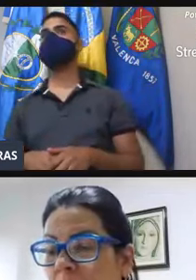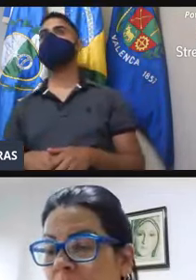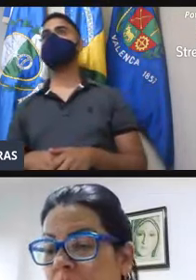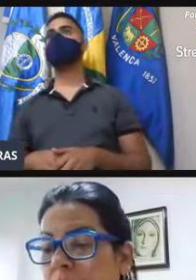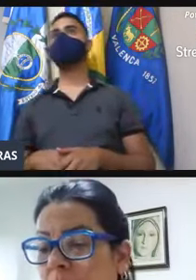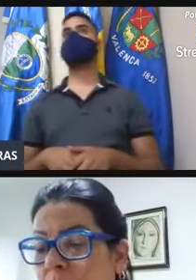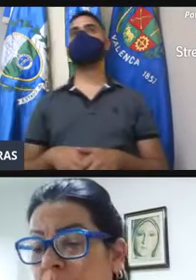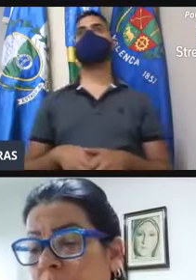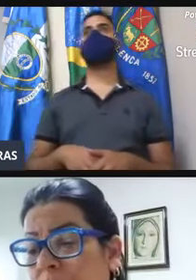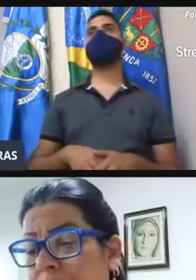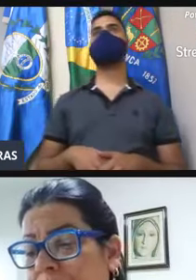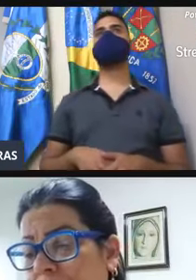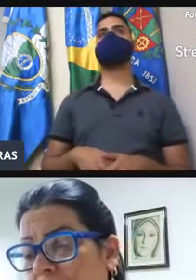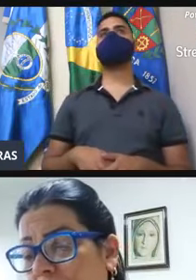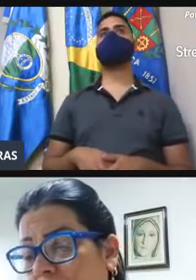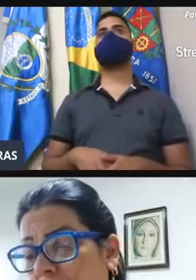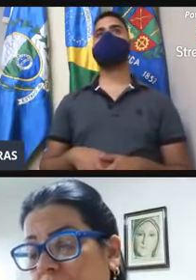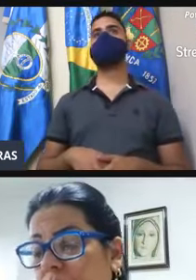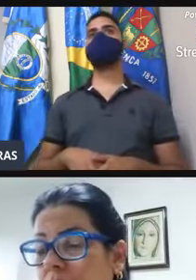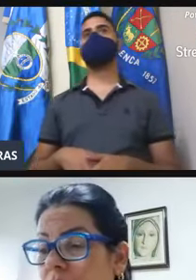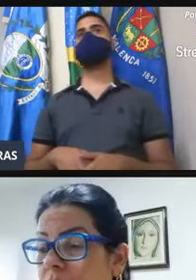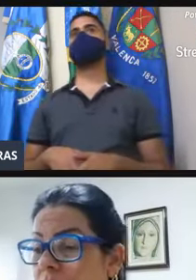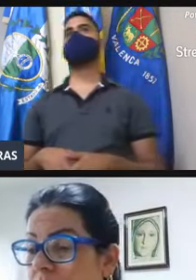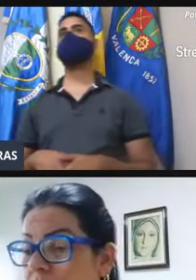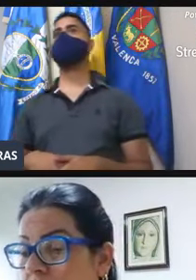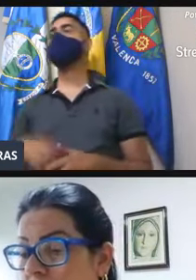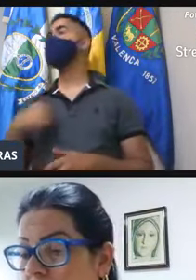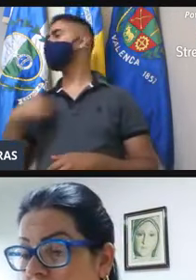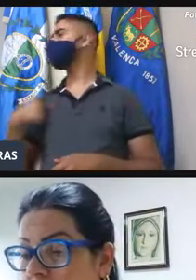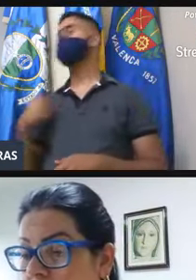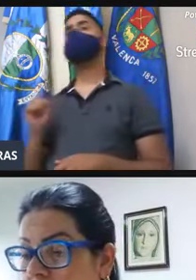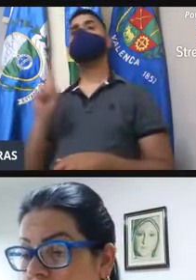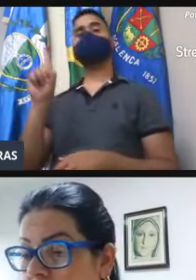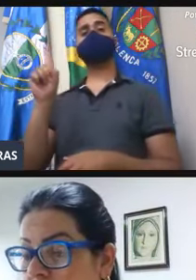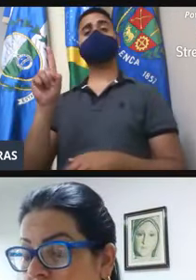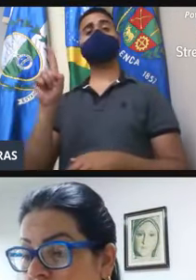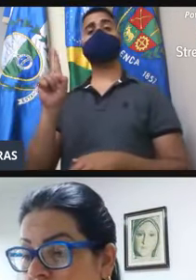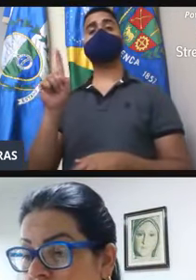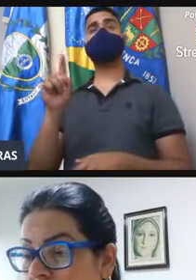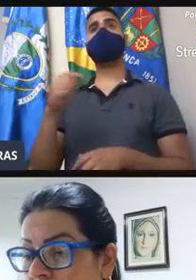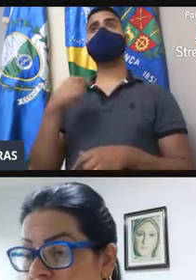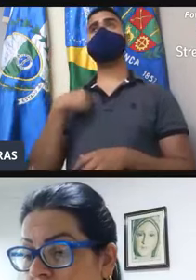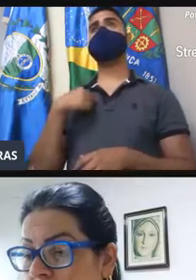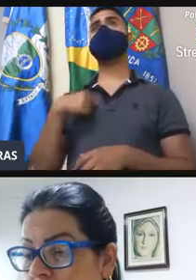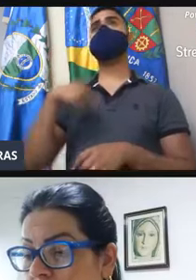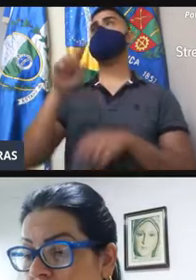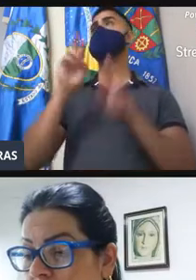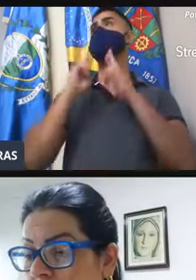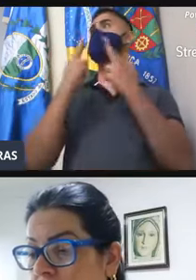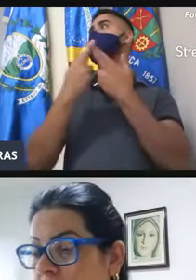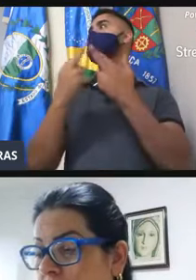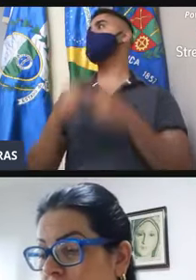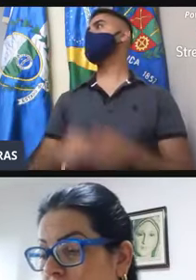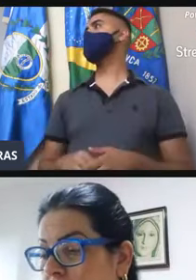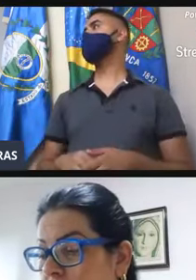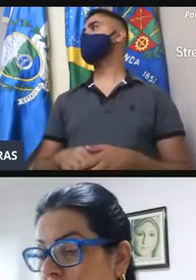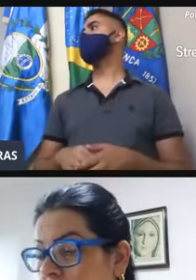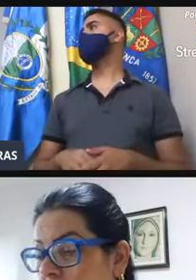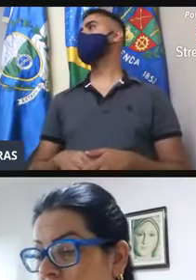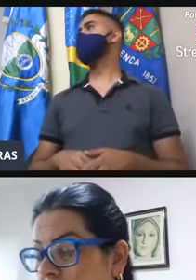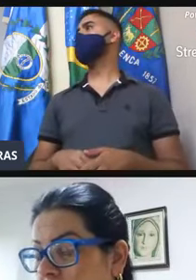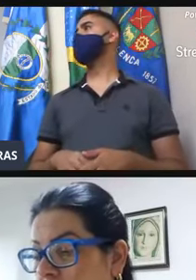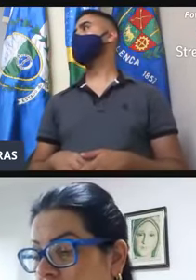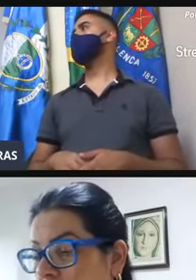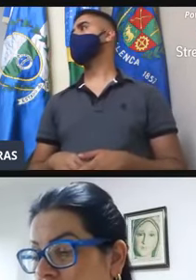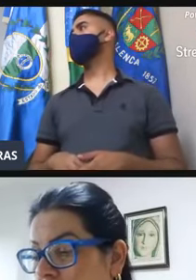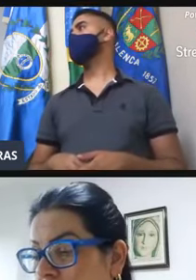Senhores, presidente, me coloco à disposição até na qualidade de servidor público para que possa estar presente na reunião. Aí